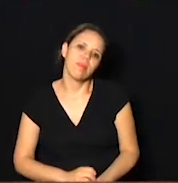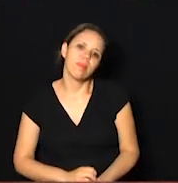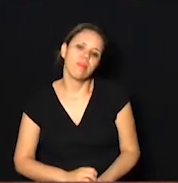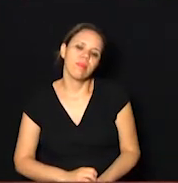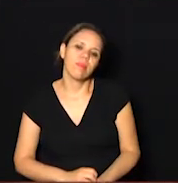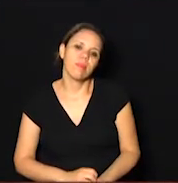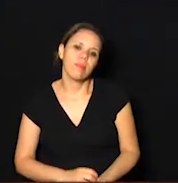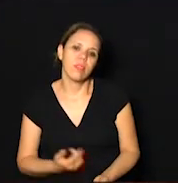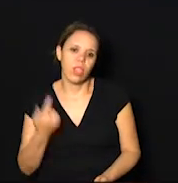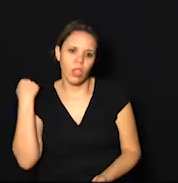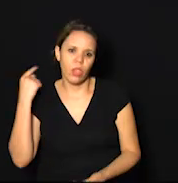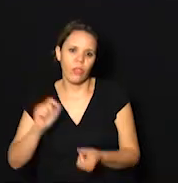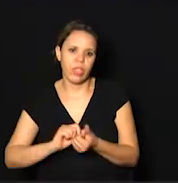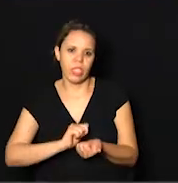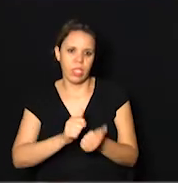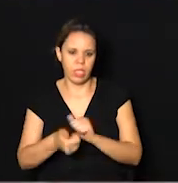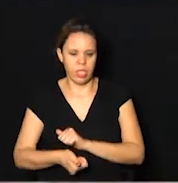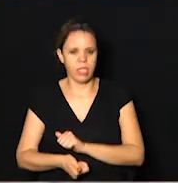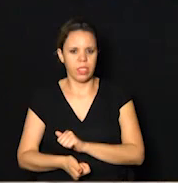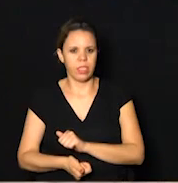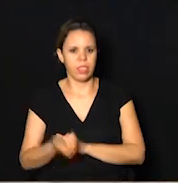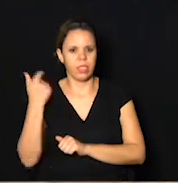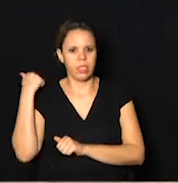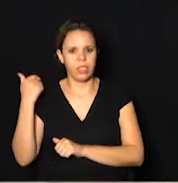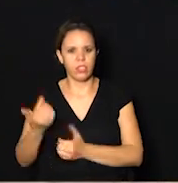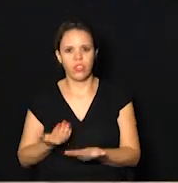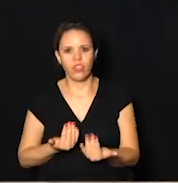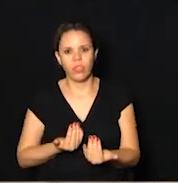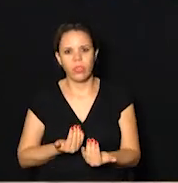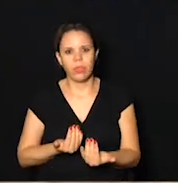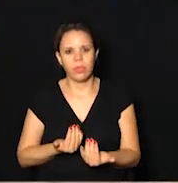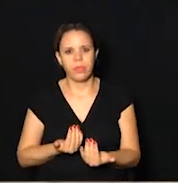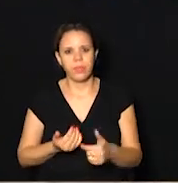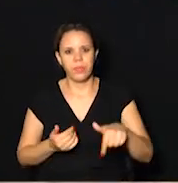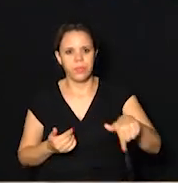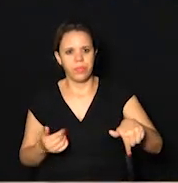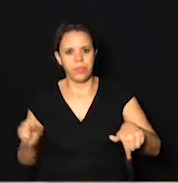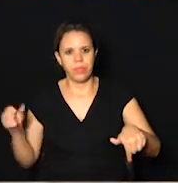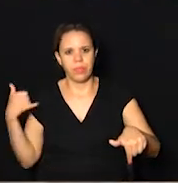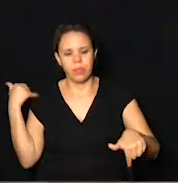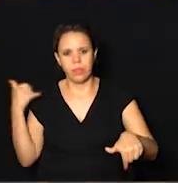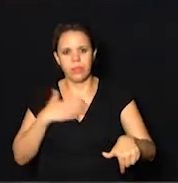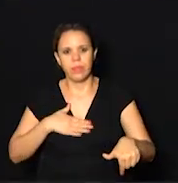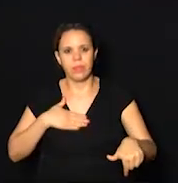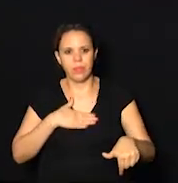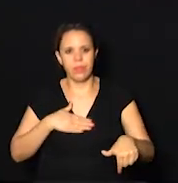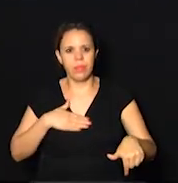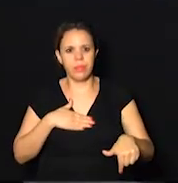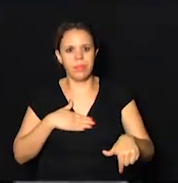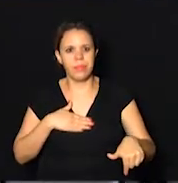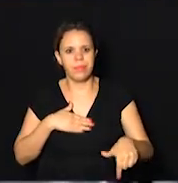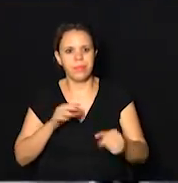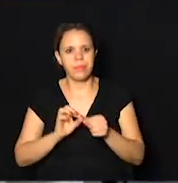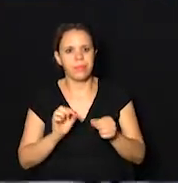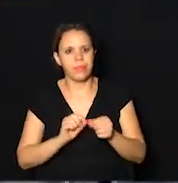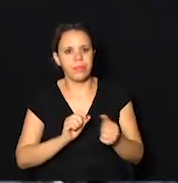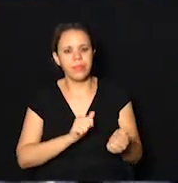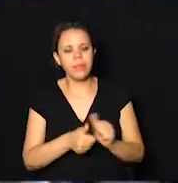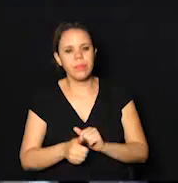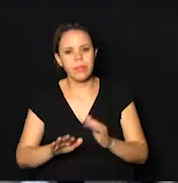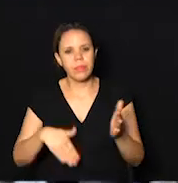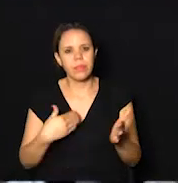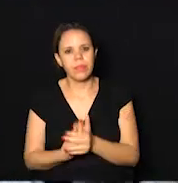eu fiz atletismo desde dos bem novo né daí do 78 anos eu já gostava disso e eu fiz